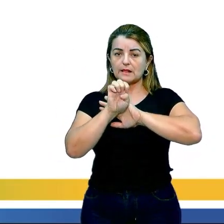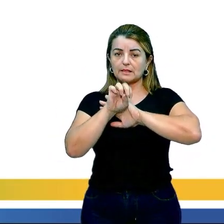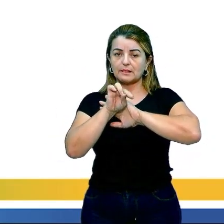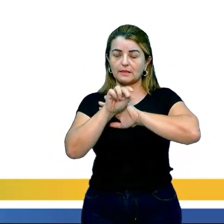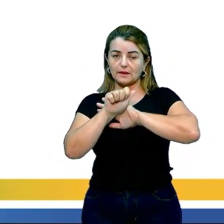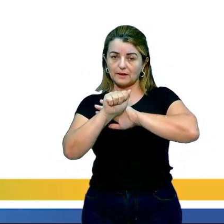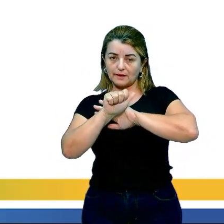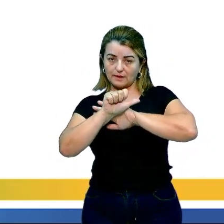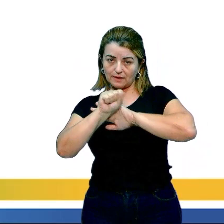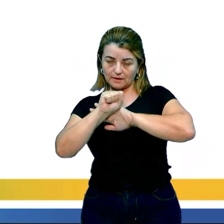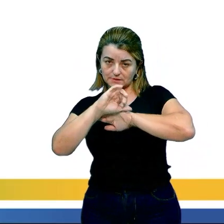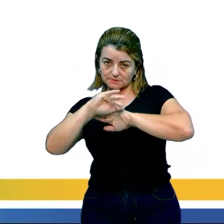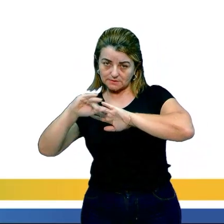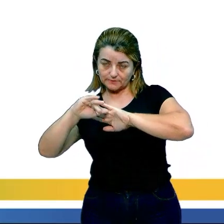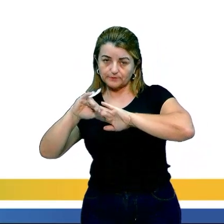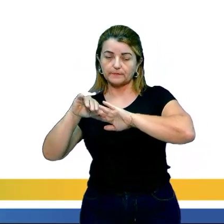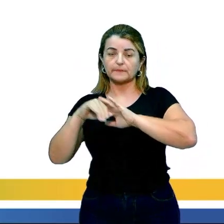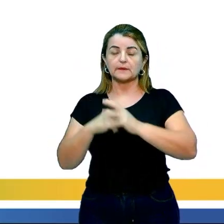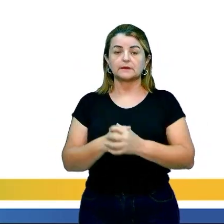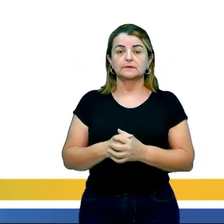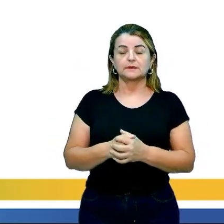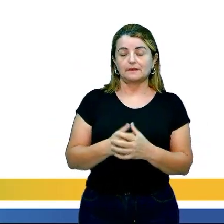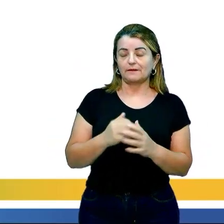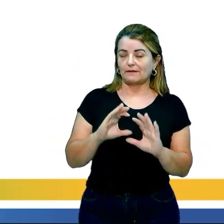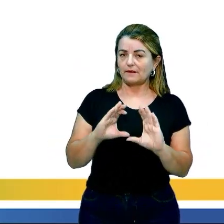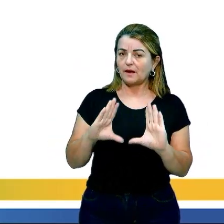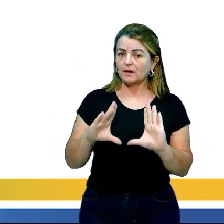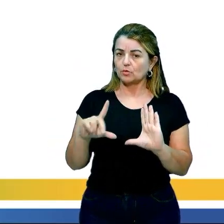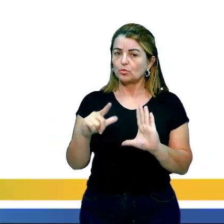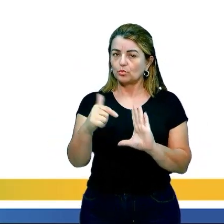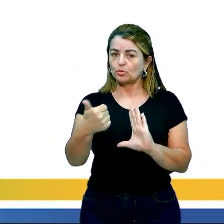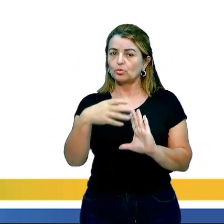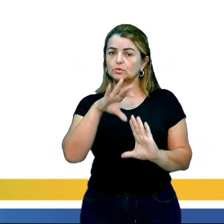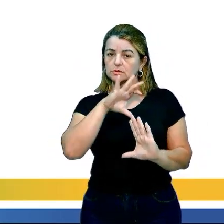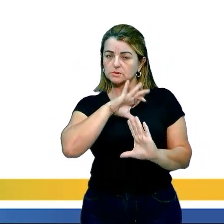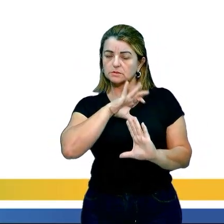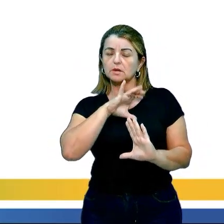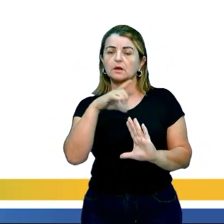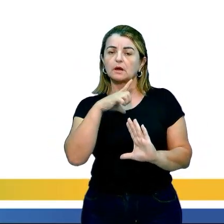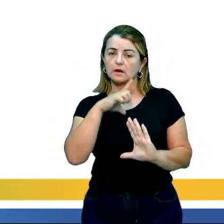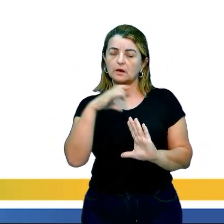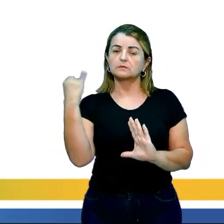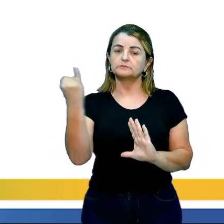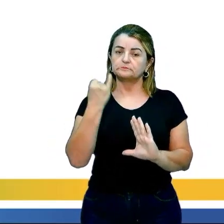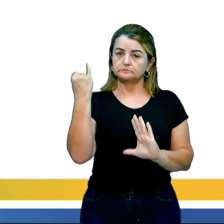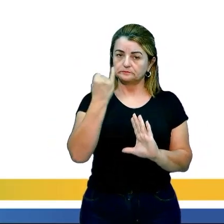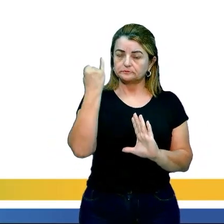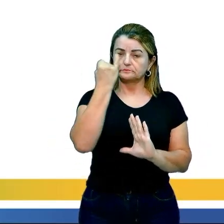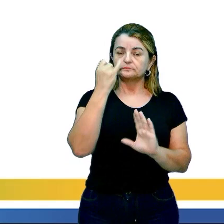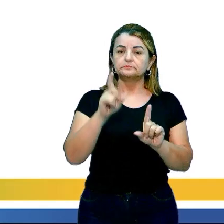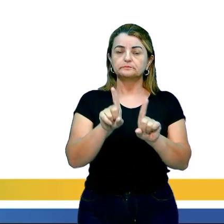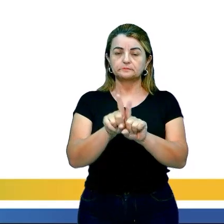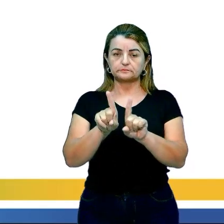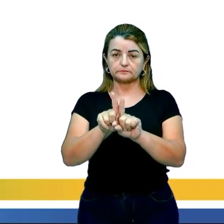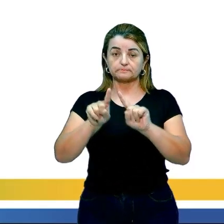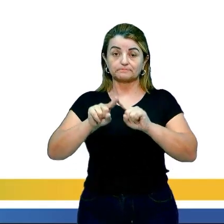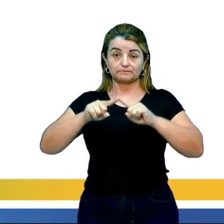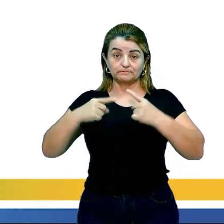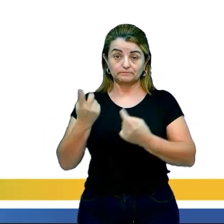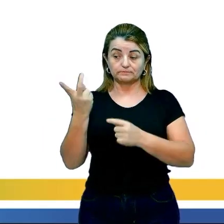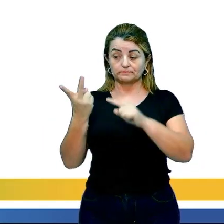Esparta não que as outras cidades tenha não tenham importância como Creta Tebas mas Atenas